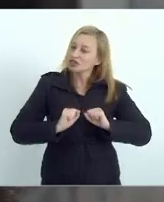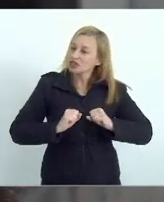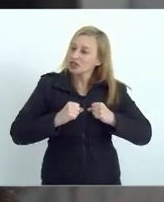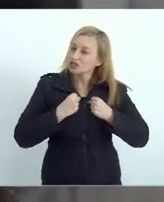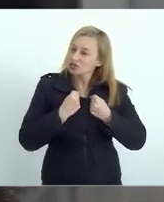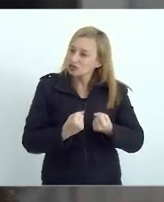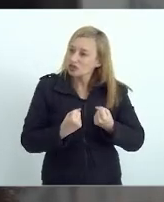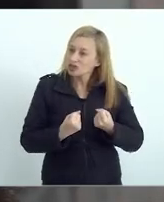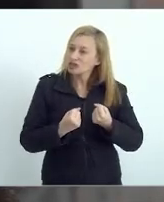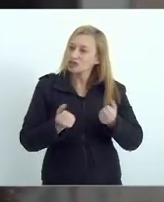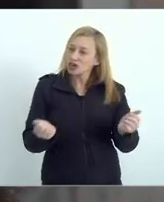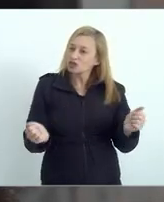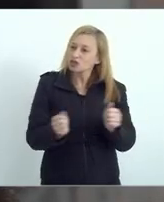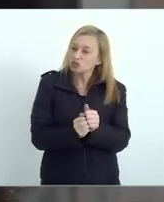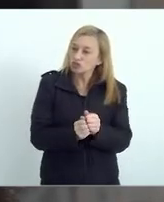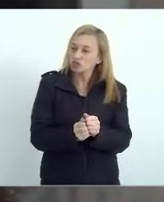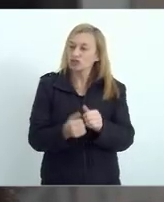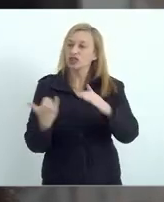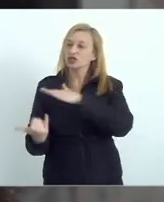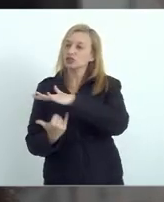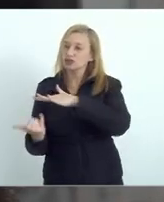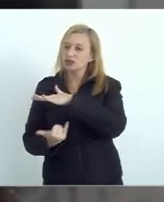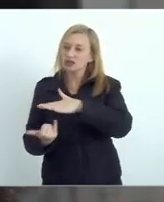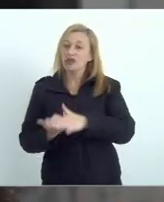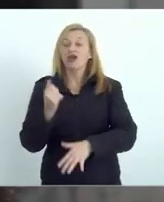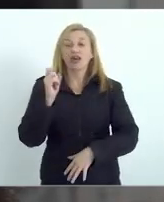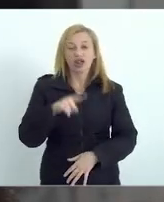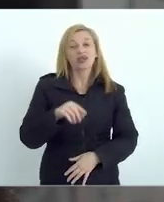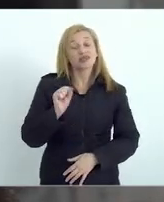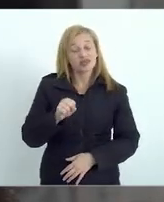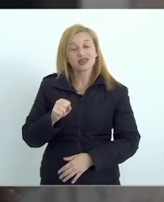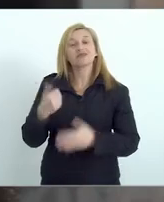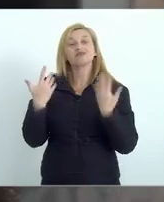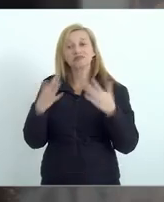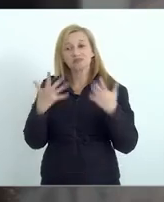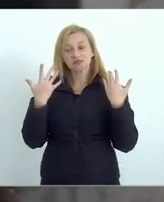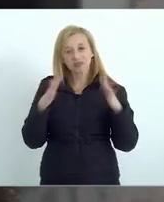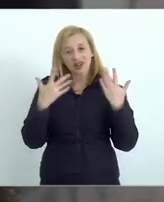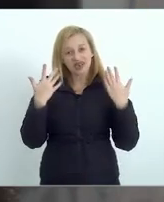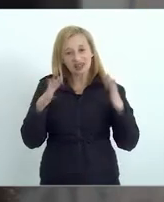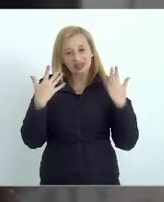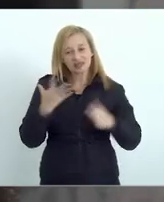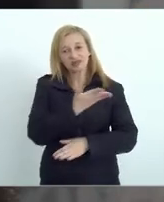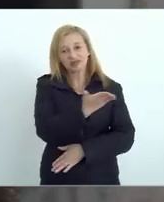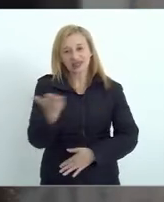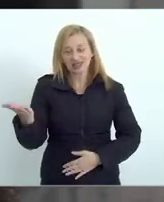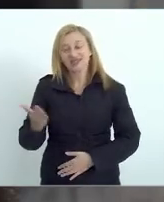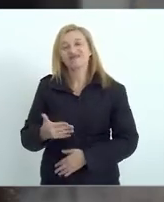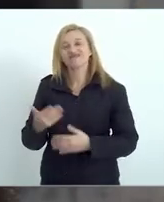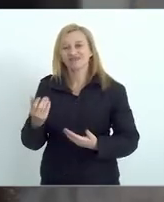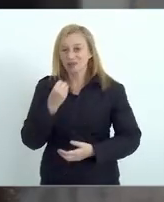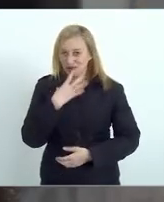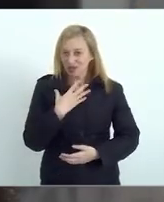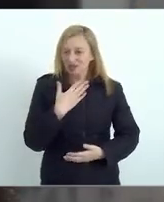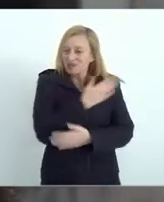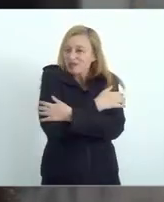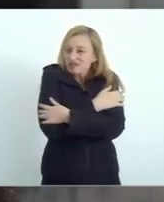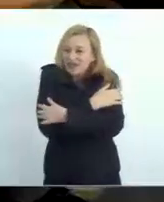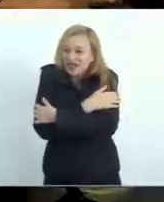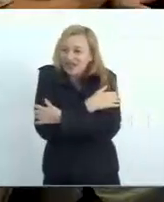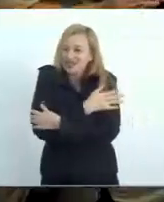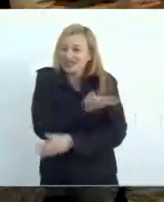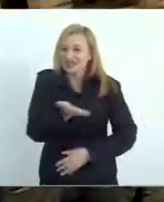participar dessas instituições É acho que isso sim tem que ser aplaudido por para os por todos vocês tá bom Um abraço